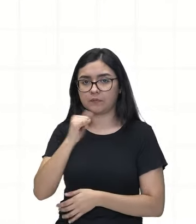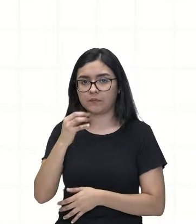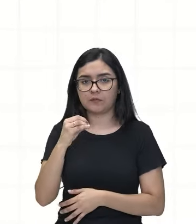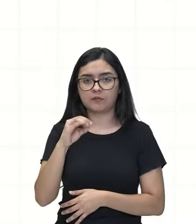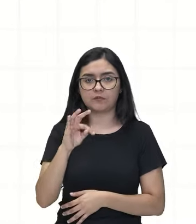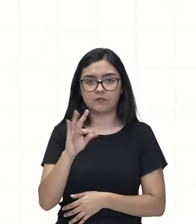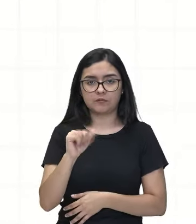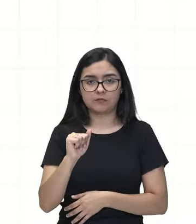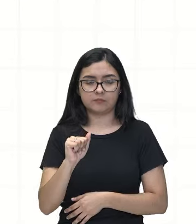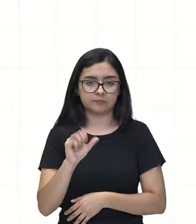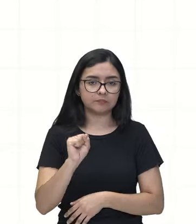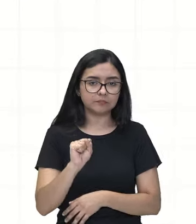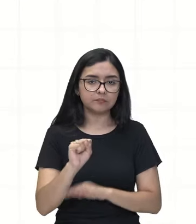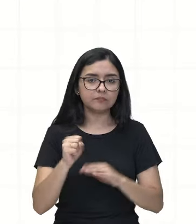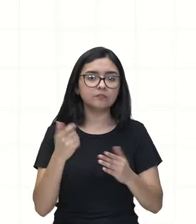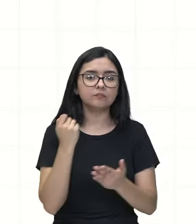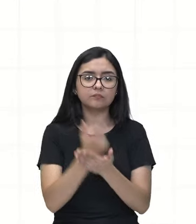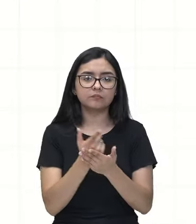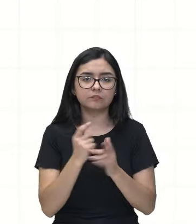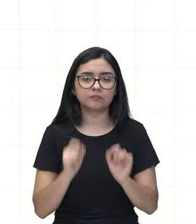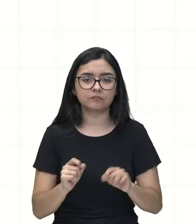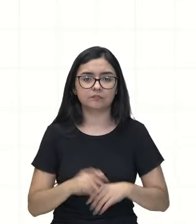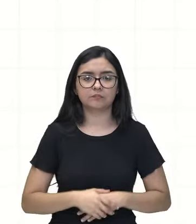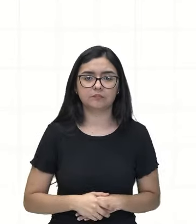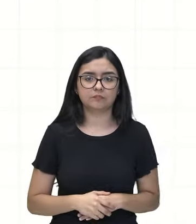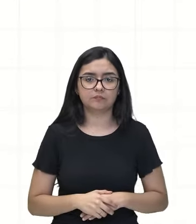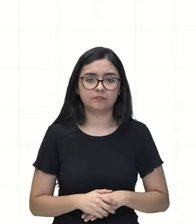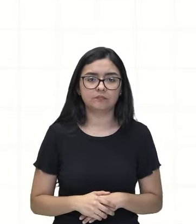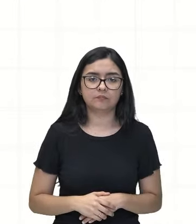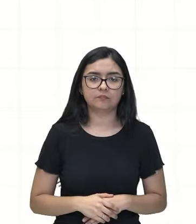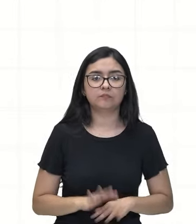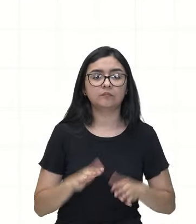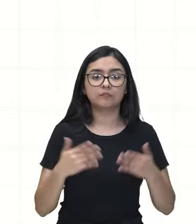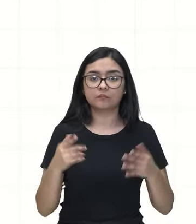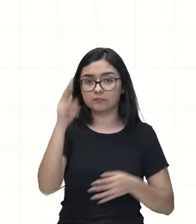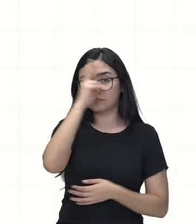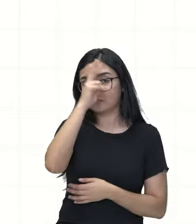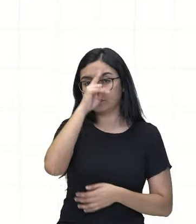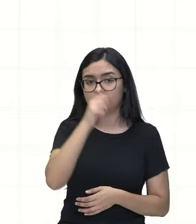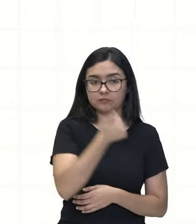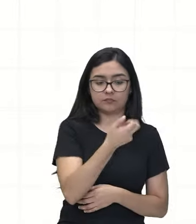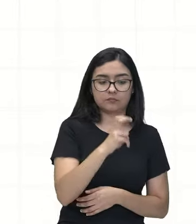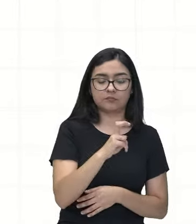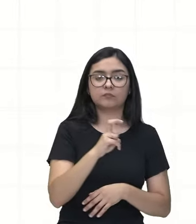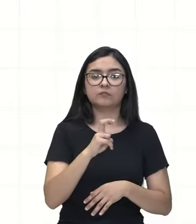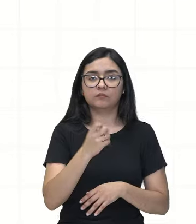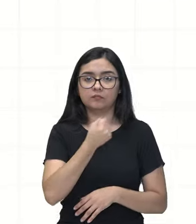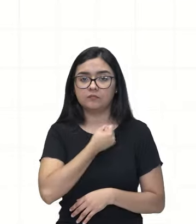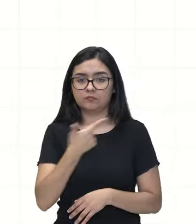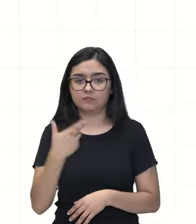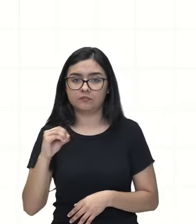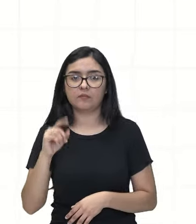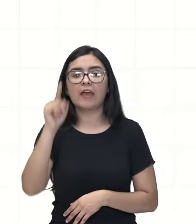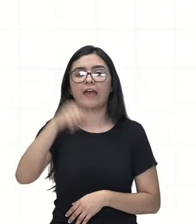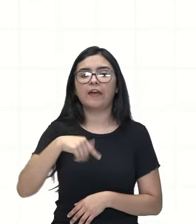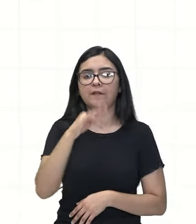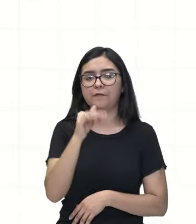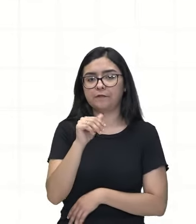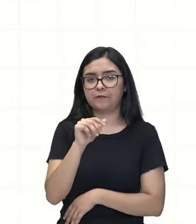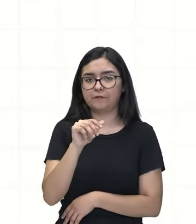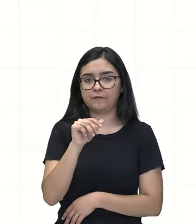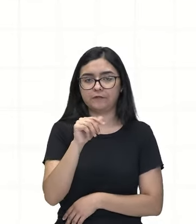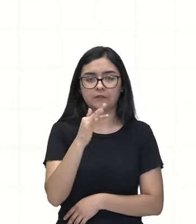total, beleza? Lembrando que o número 15 e o número 20, eles são chamados de fatores,